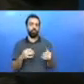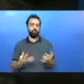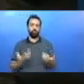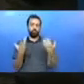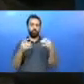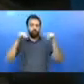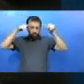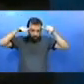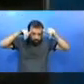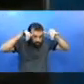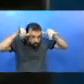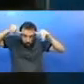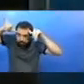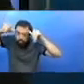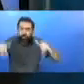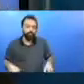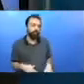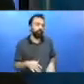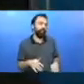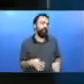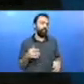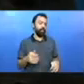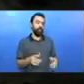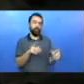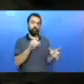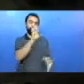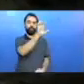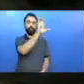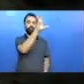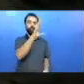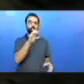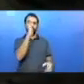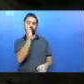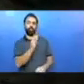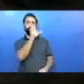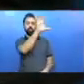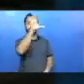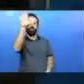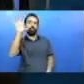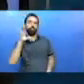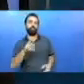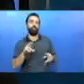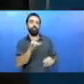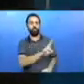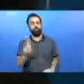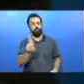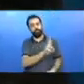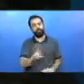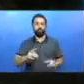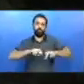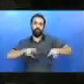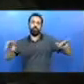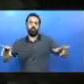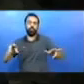aí. Festa do boi. Em cada lugar do país, ela tem um nome diferente, como Bumba Meu Boi, Boi